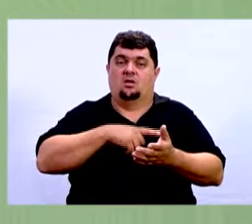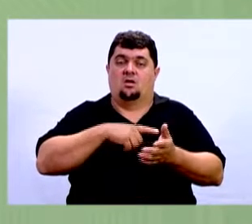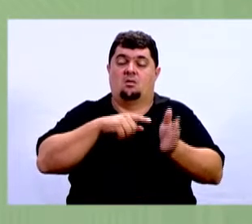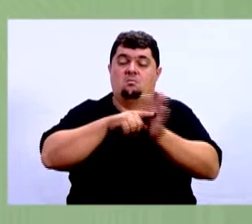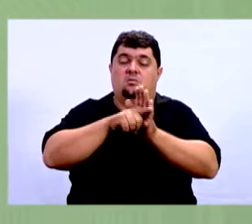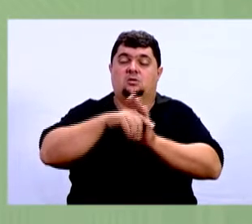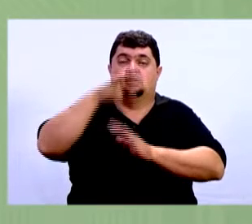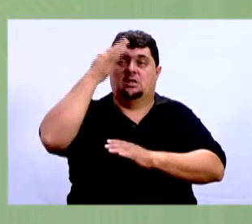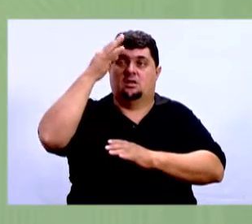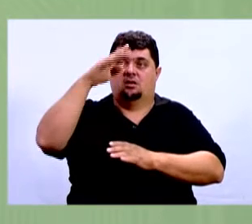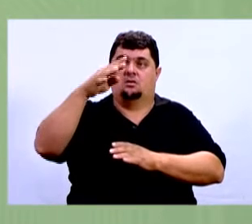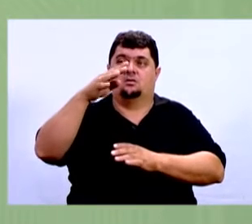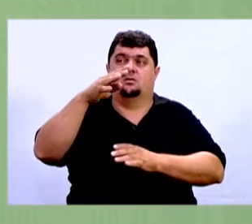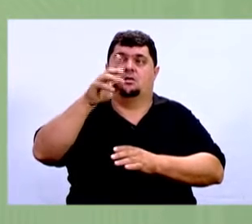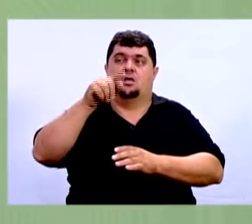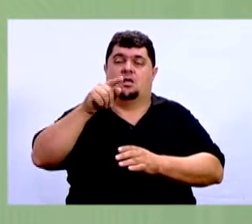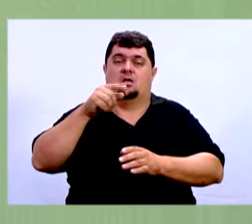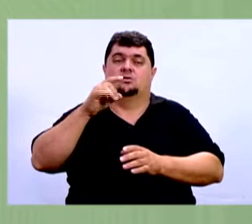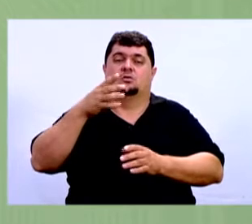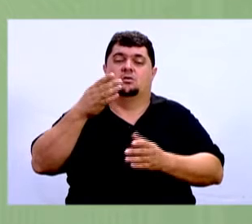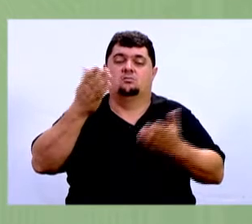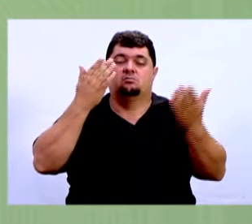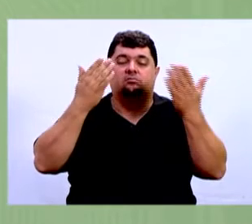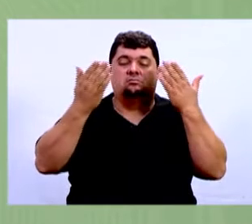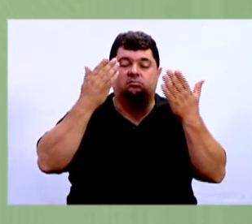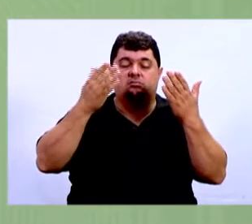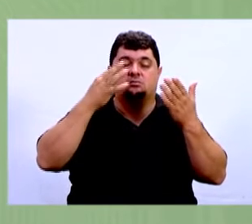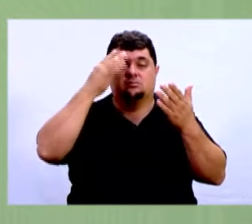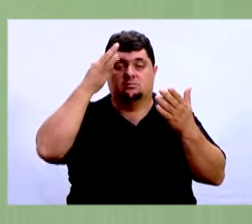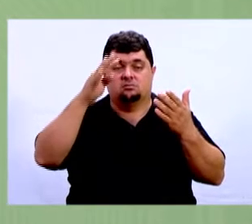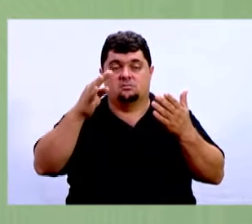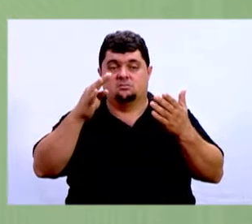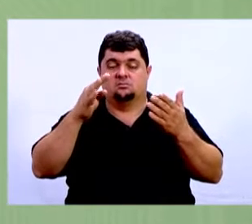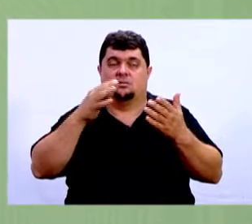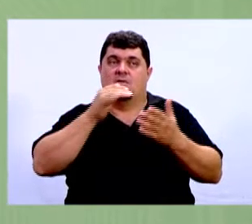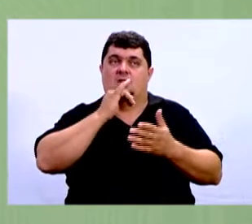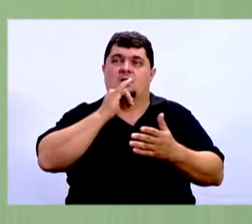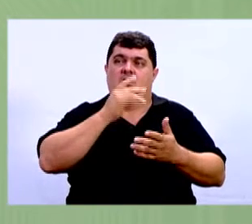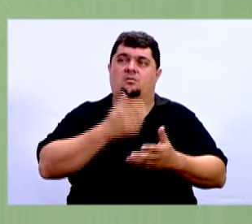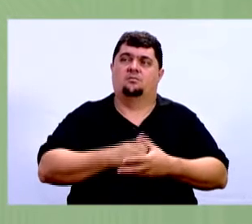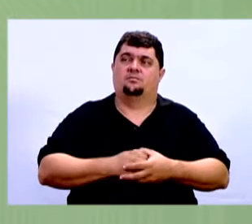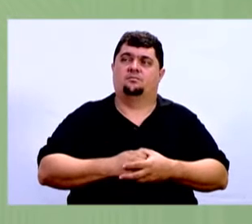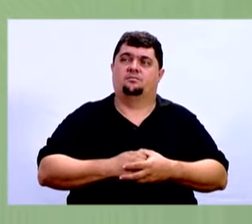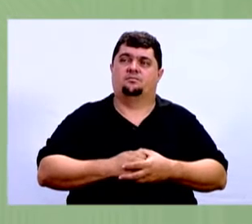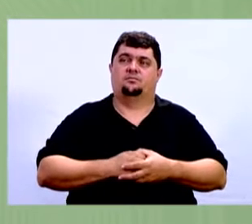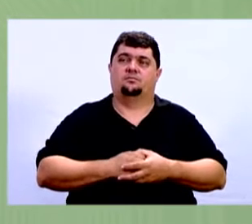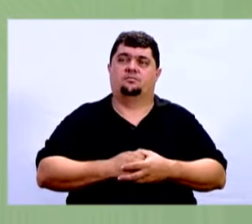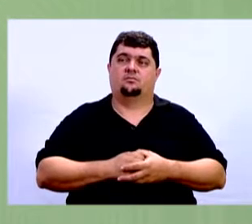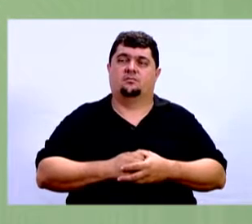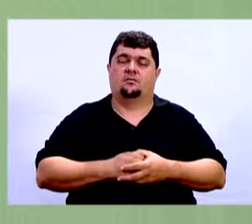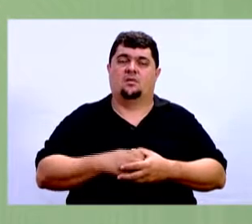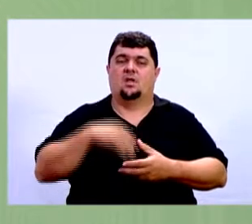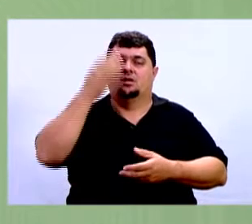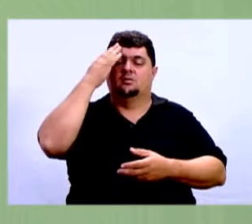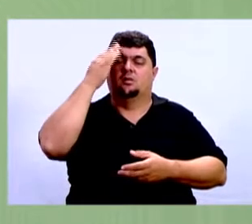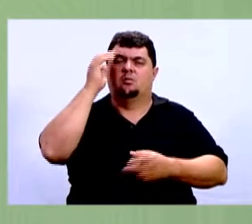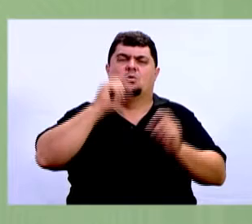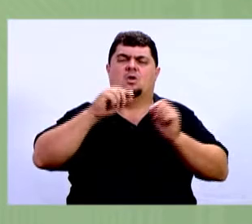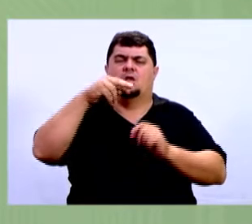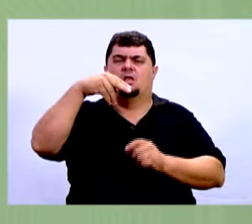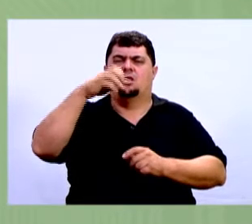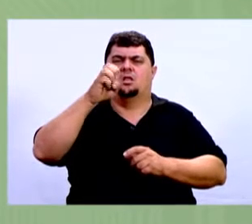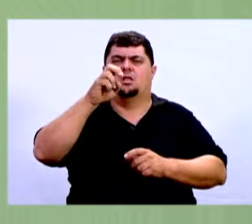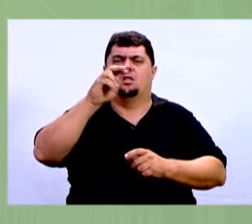teórica. É toda pesquisa que analisa uma determinada teoria. Então, por exemplo, aí a gente quer saber o que é neutralidade